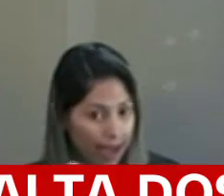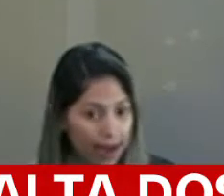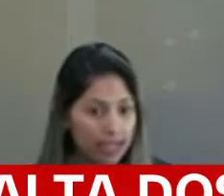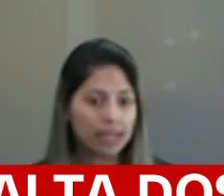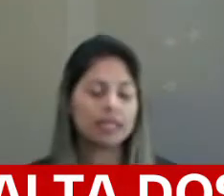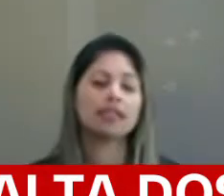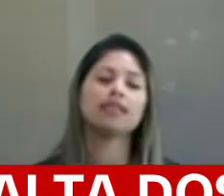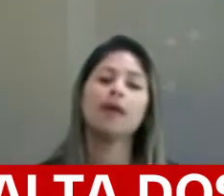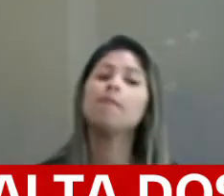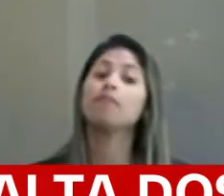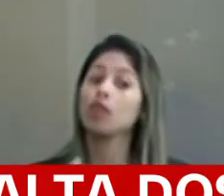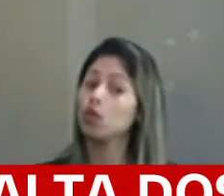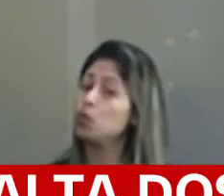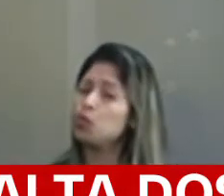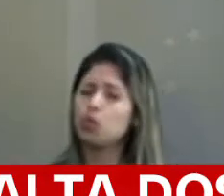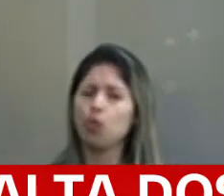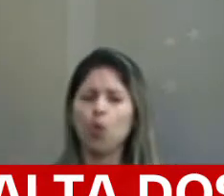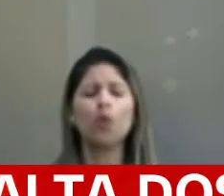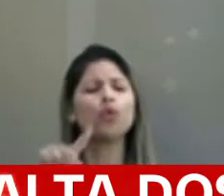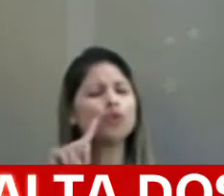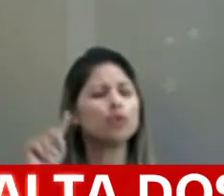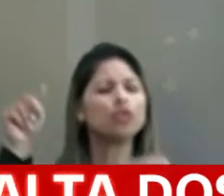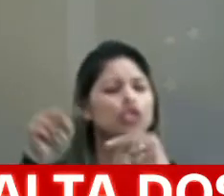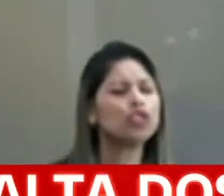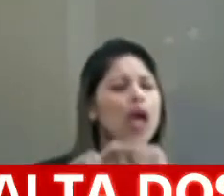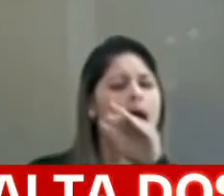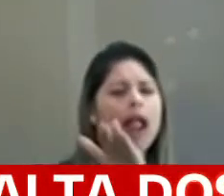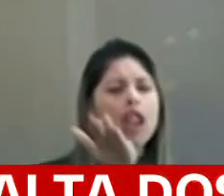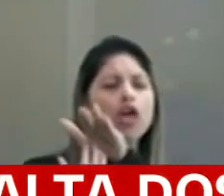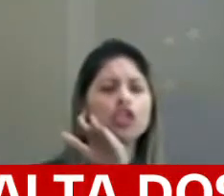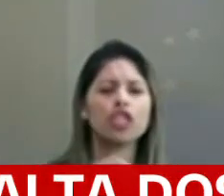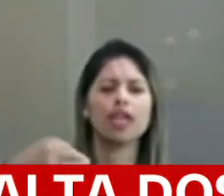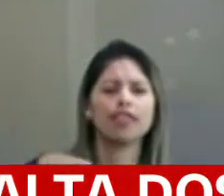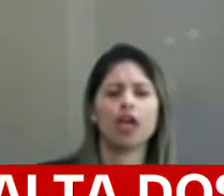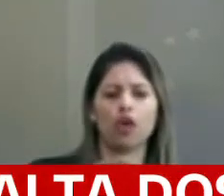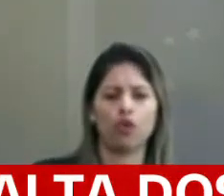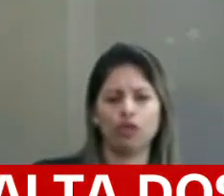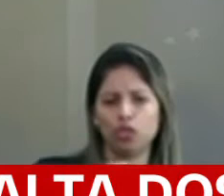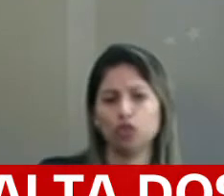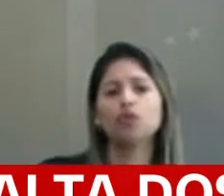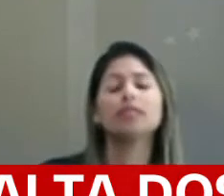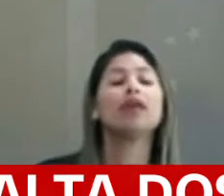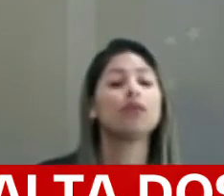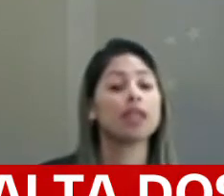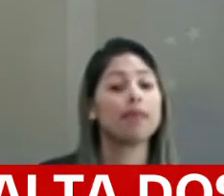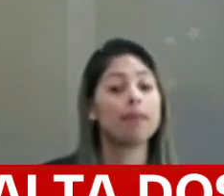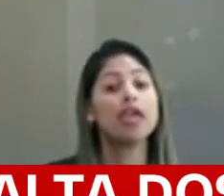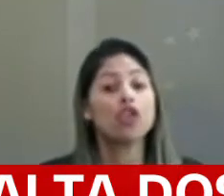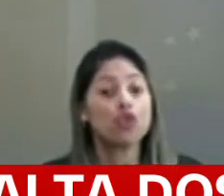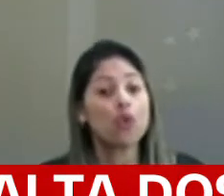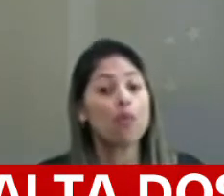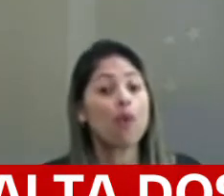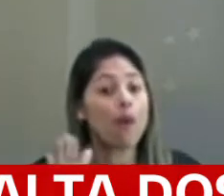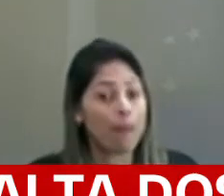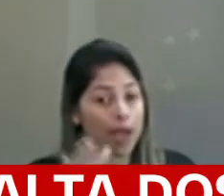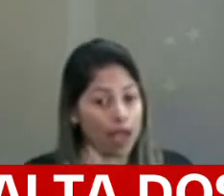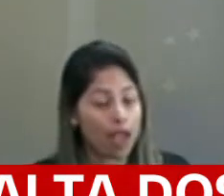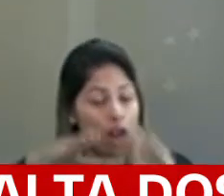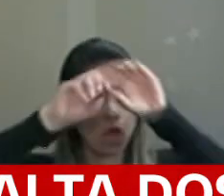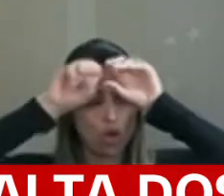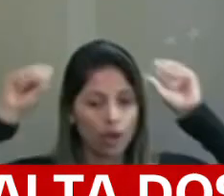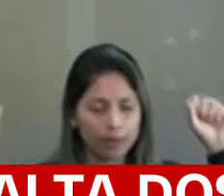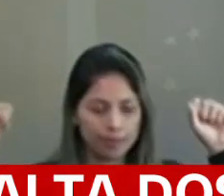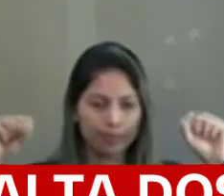caracterização. Tudo nos exatos limites da Constituição e do atual entendimento do Supremo